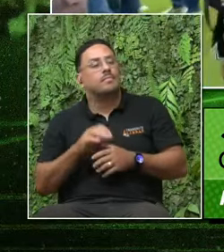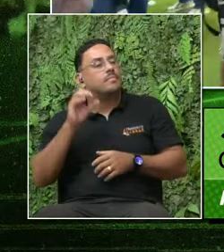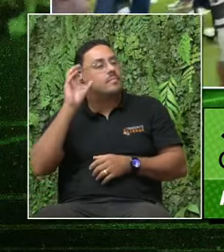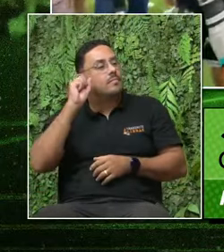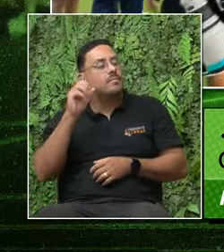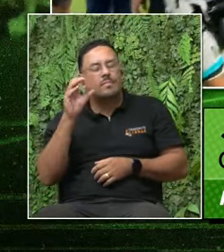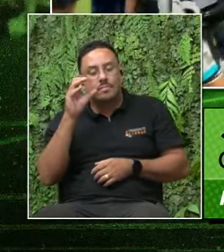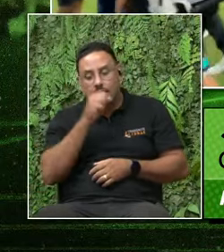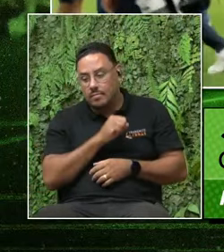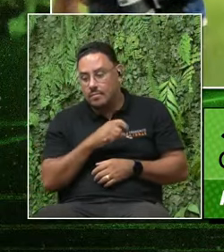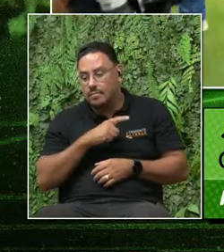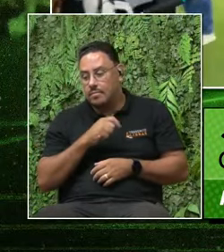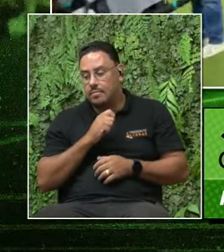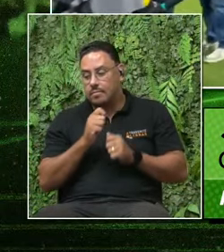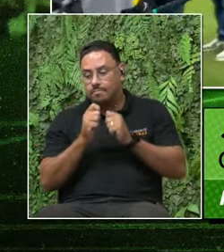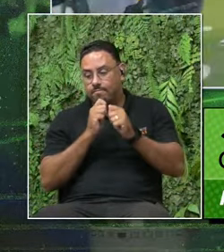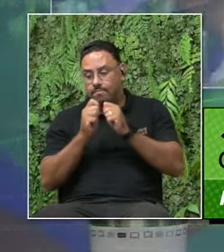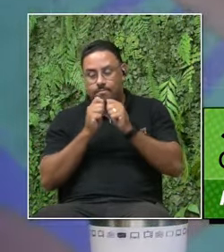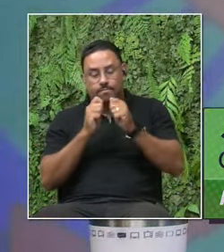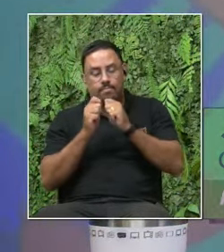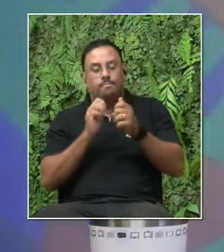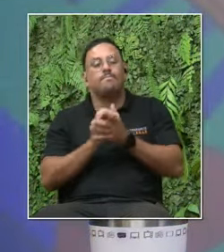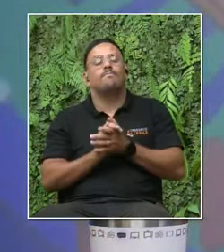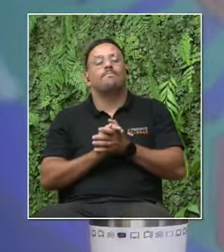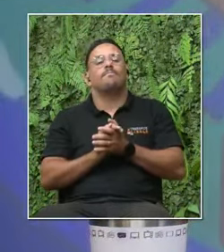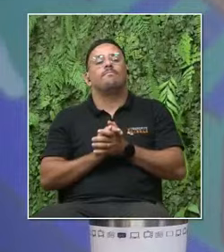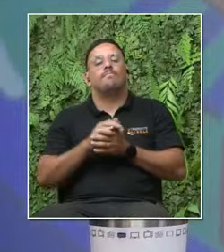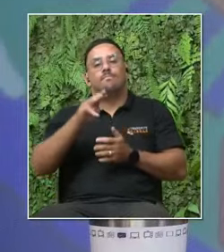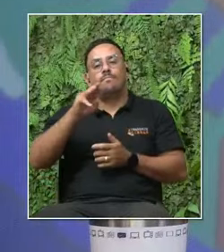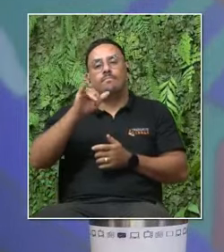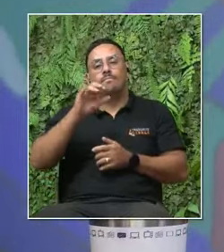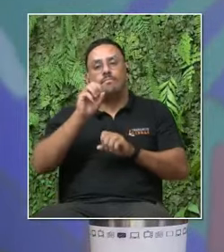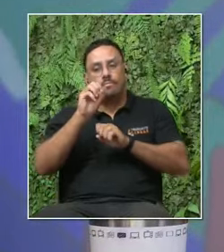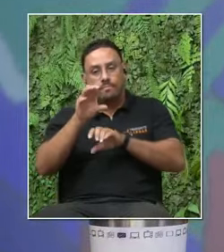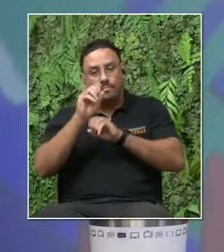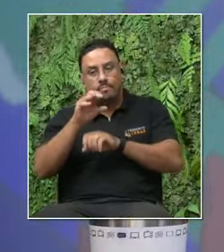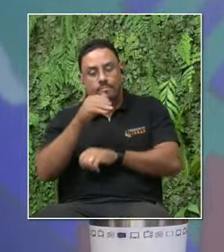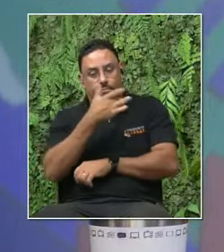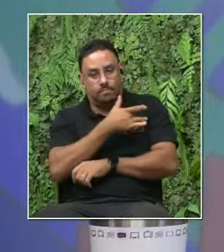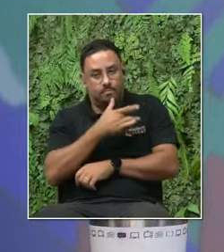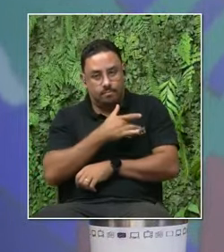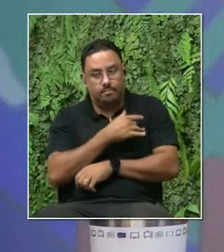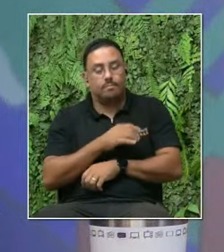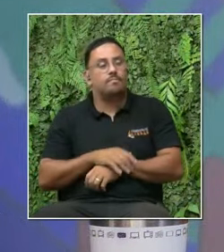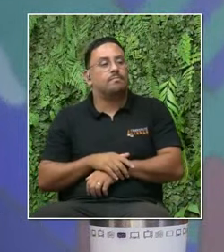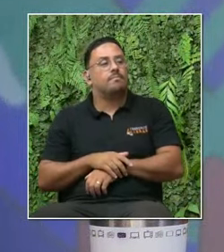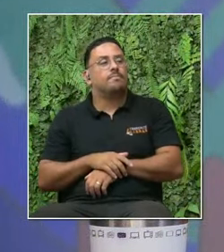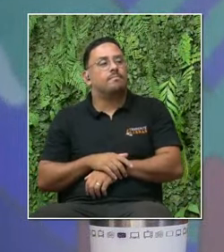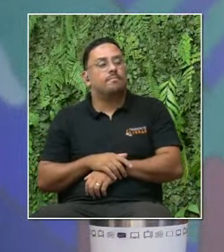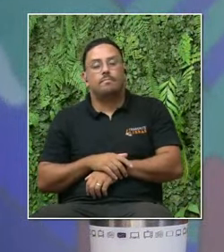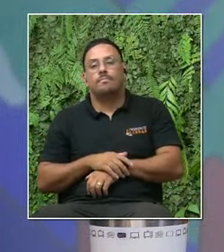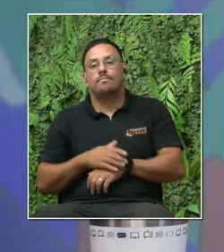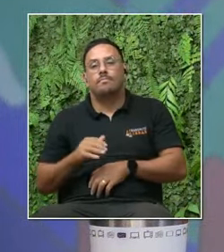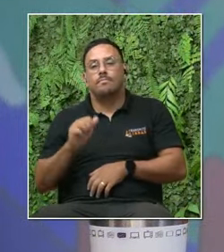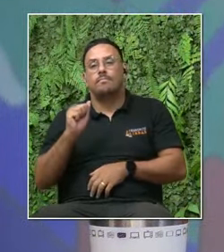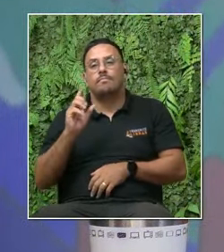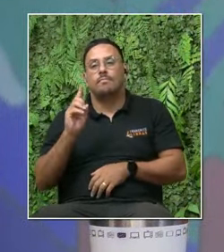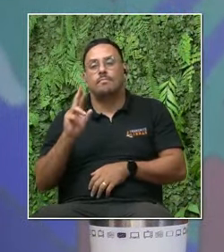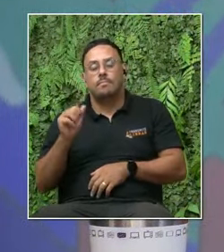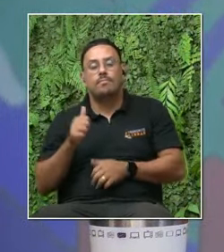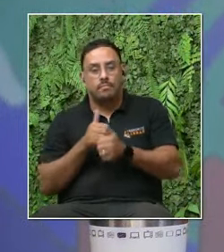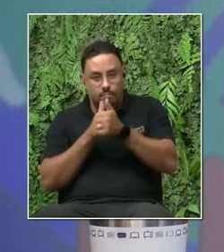ouvir rapidinho porque começou a entrevista do do do treinador do Cruzeiro e bora lá adalo tá